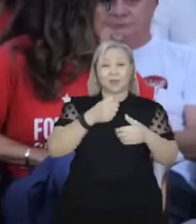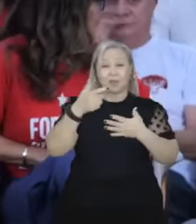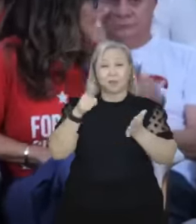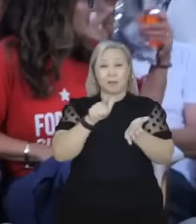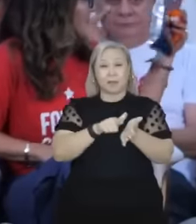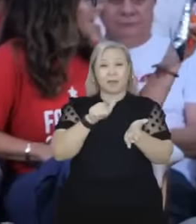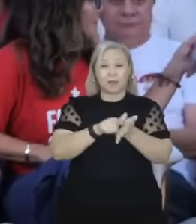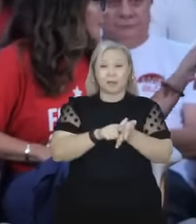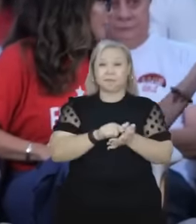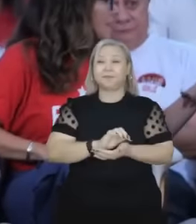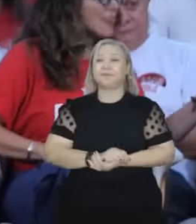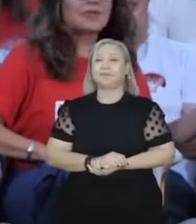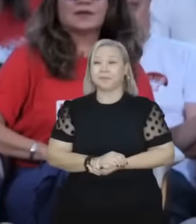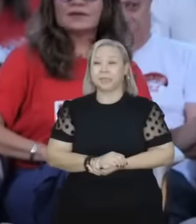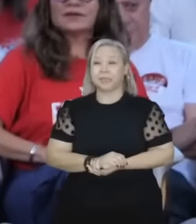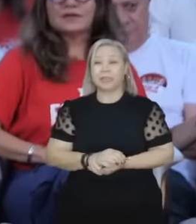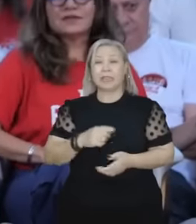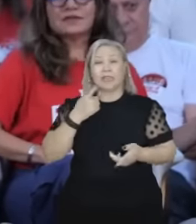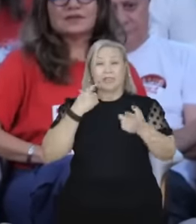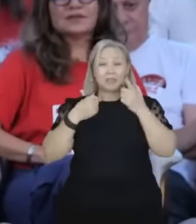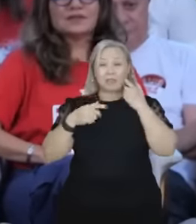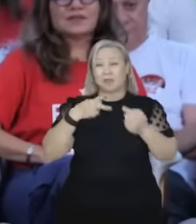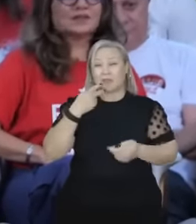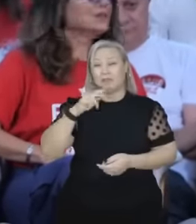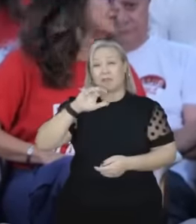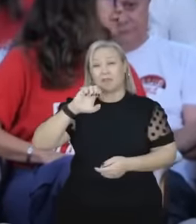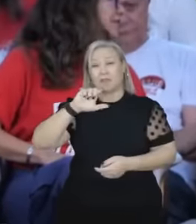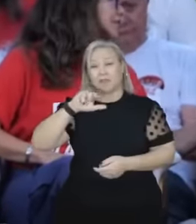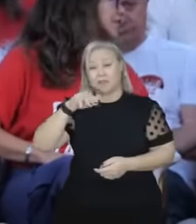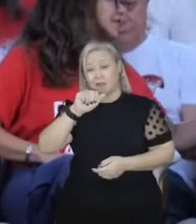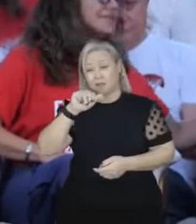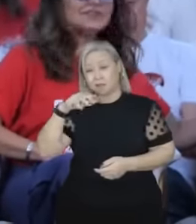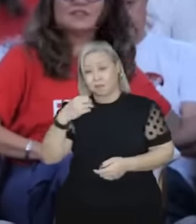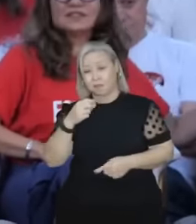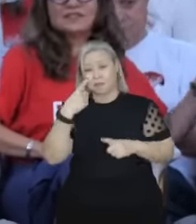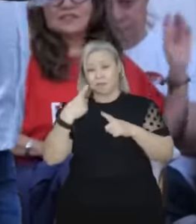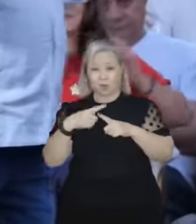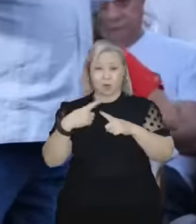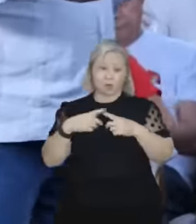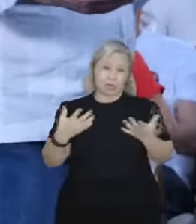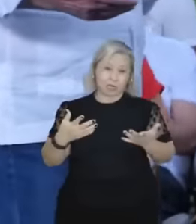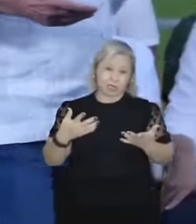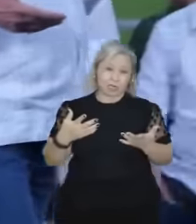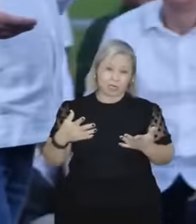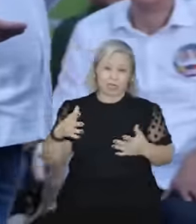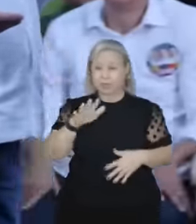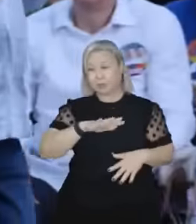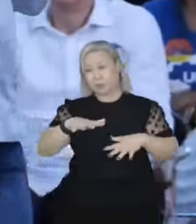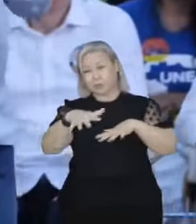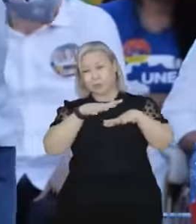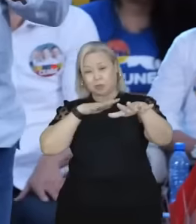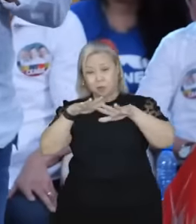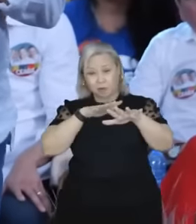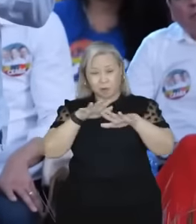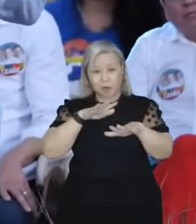mano. Porque todo ato que eu participo